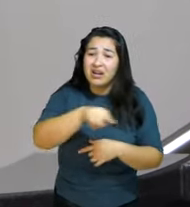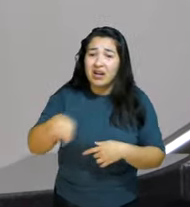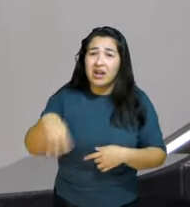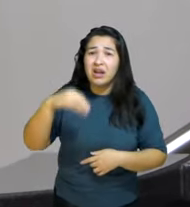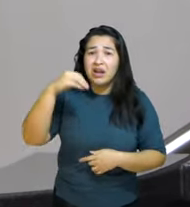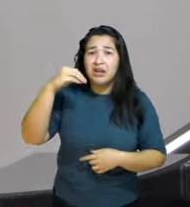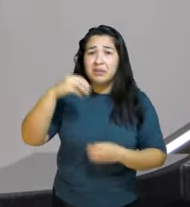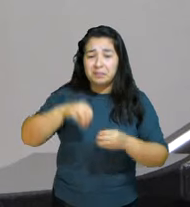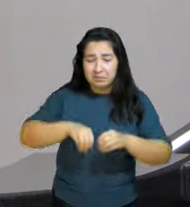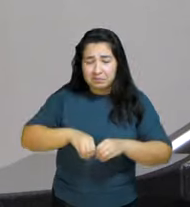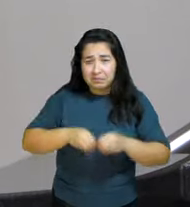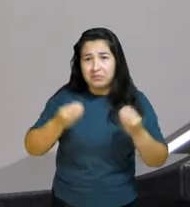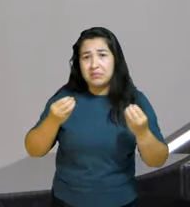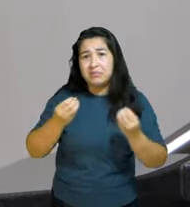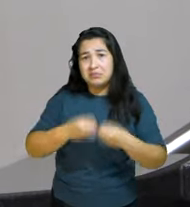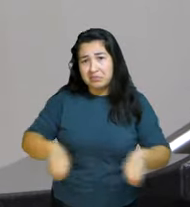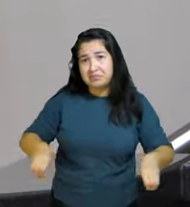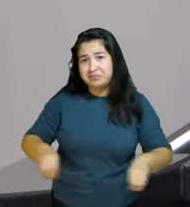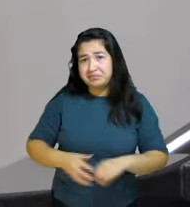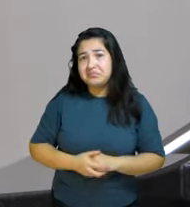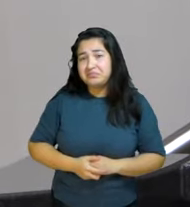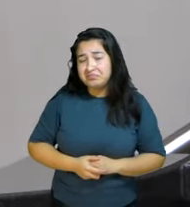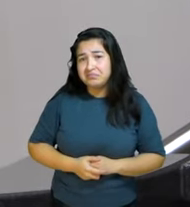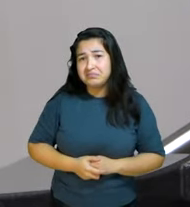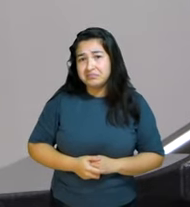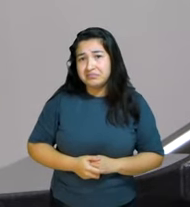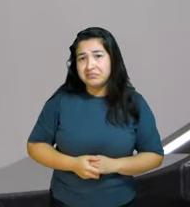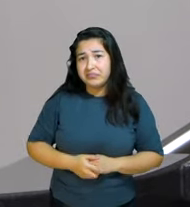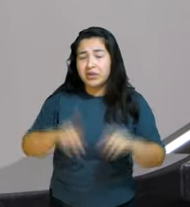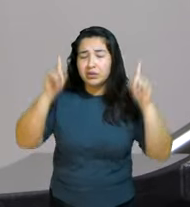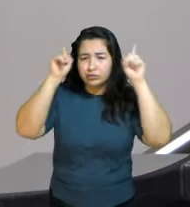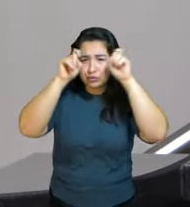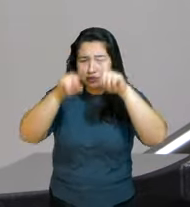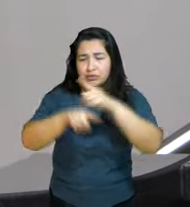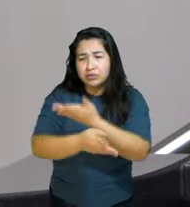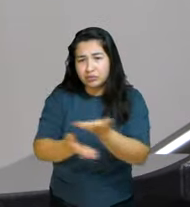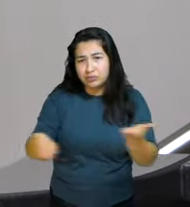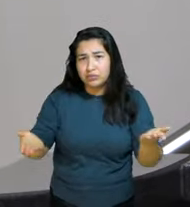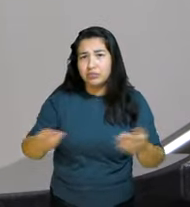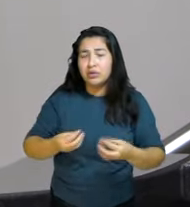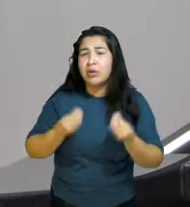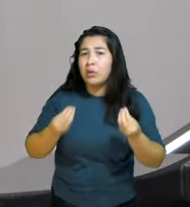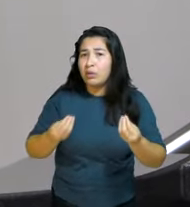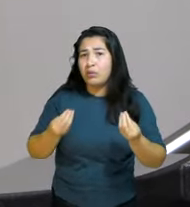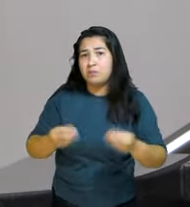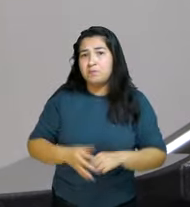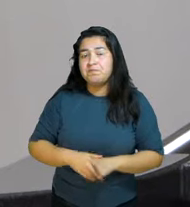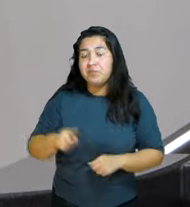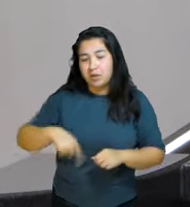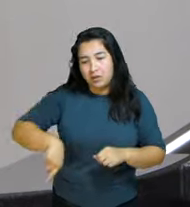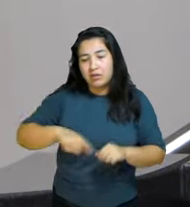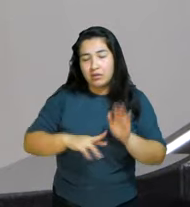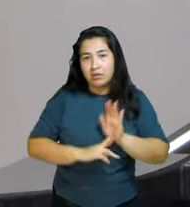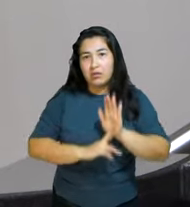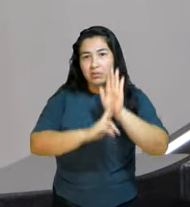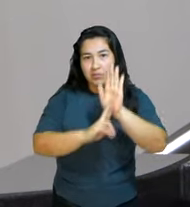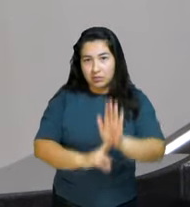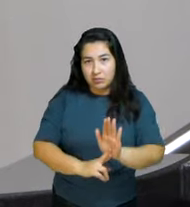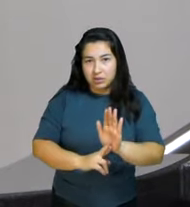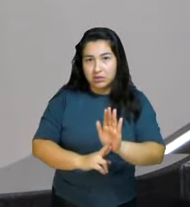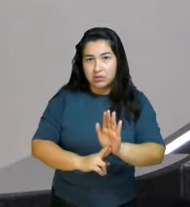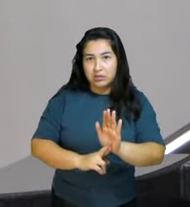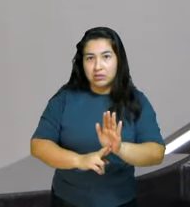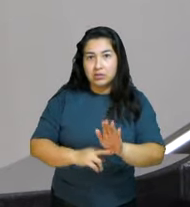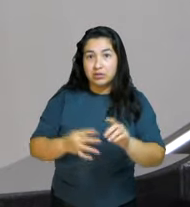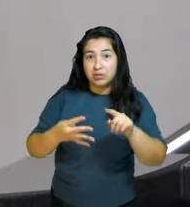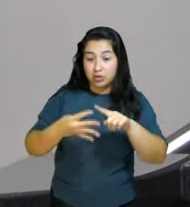para o cenário nacional, então, causando muitas dificuldades para os nossos atletas. Então, é por isso que eu estou aqui representando, eu tenho 4 ciclos olímpicos, eu